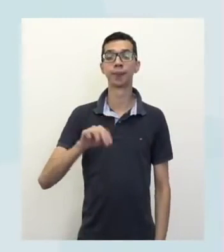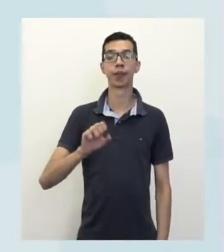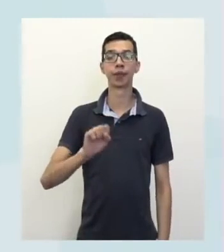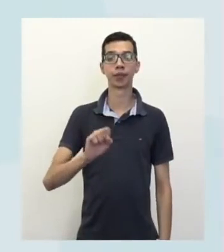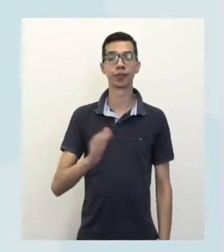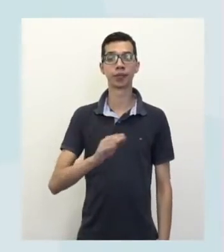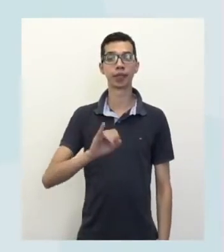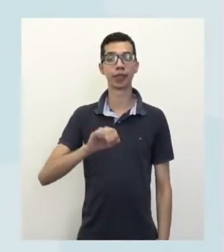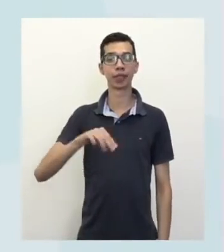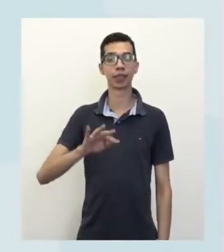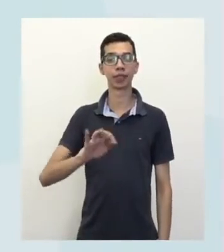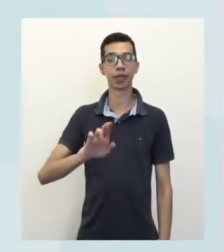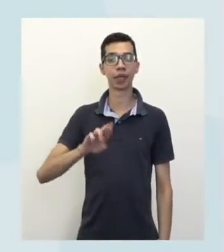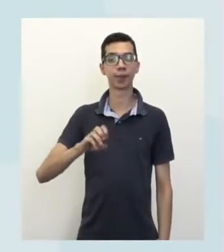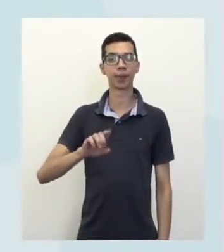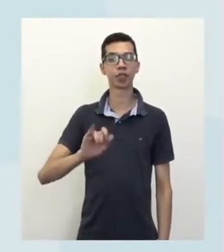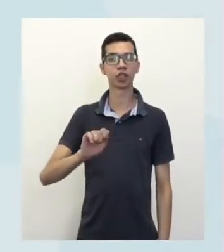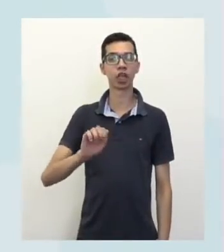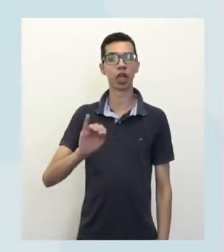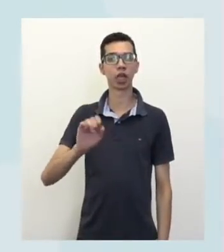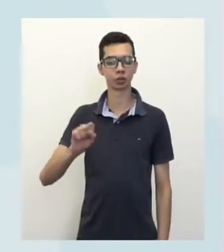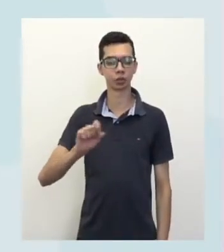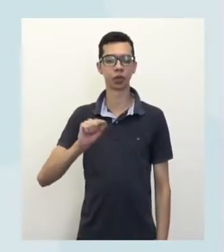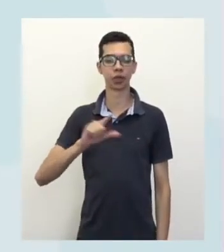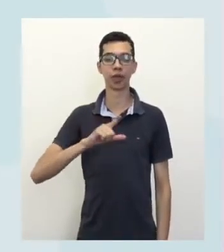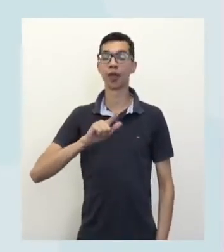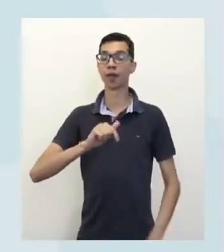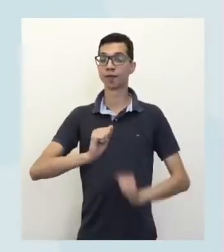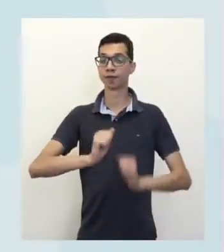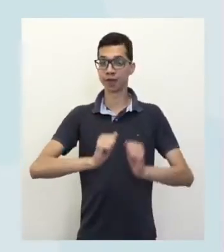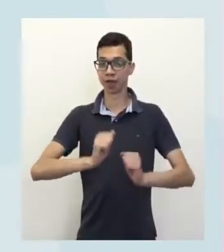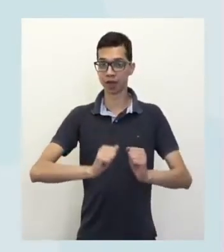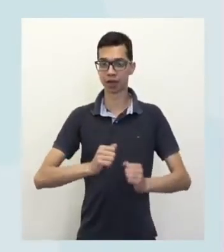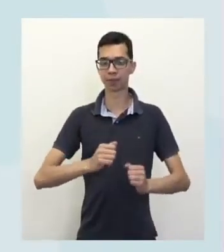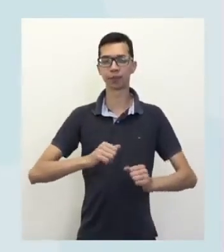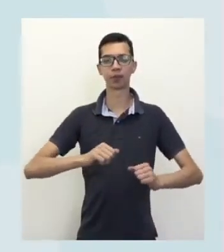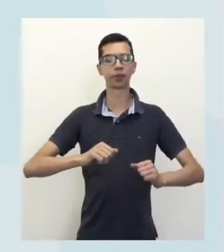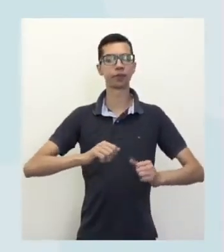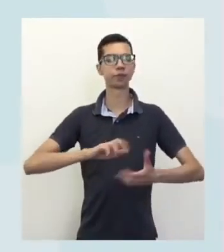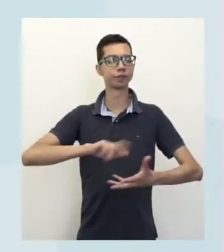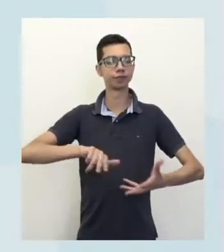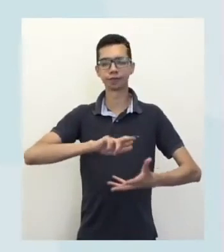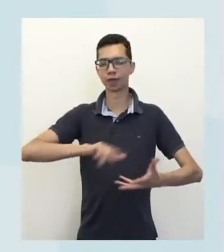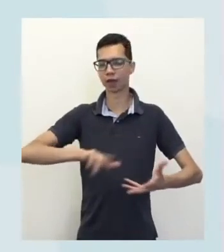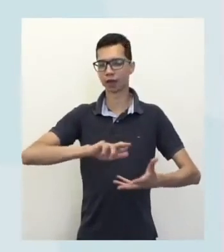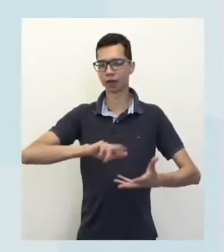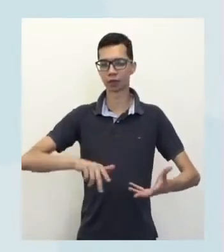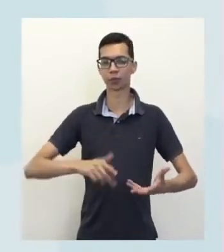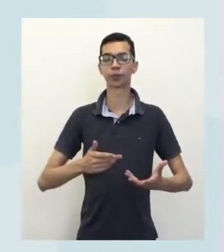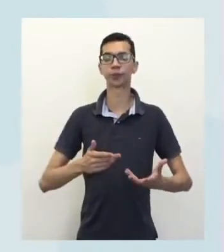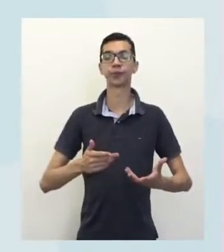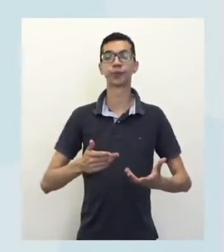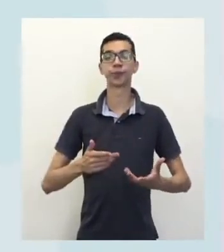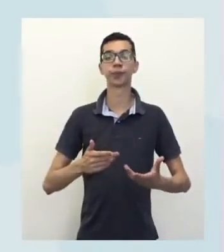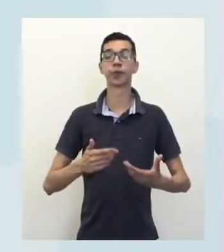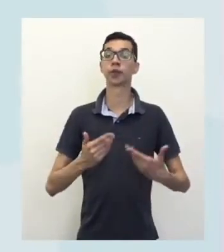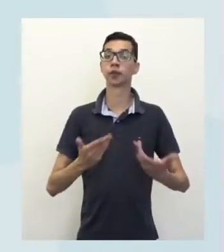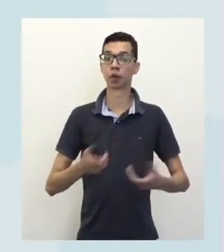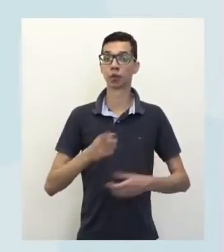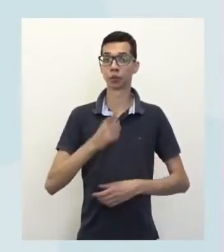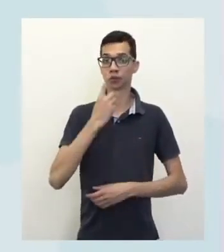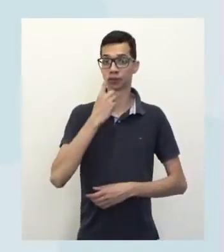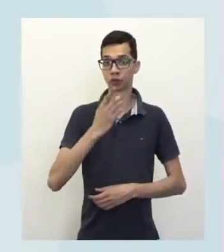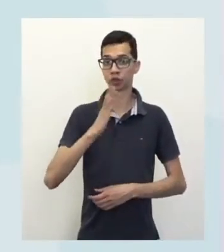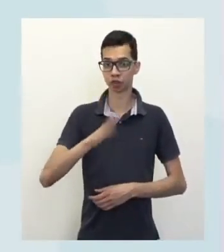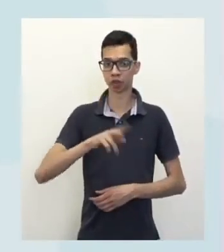gente tem o exemplo das fábricas de peças, ferramentas e máquinas. Então, você provavelmente já deve ter lido